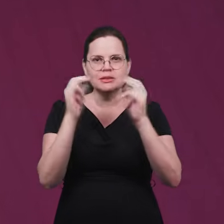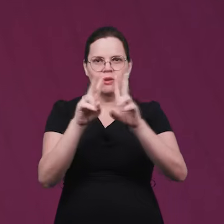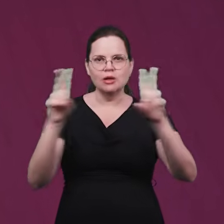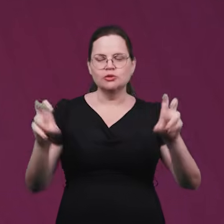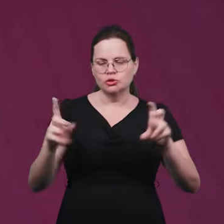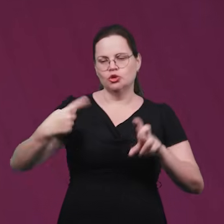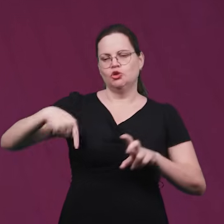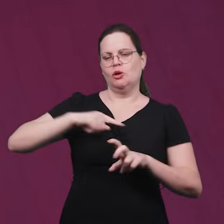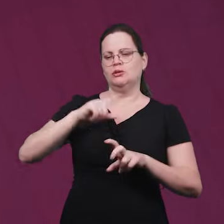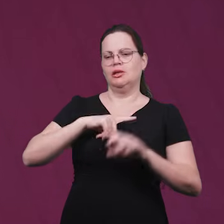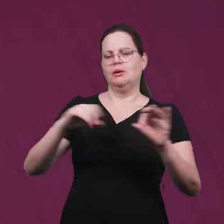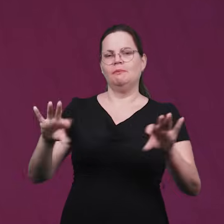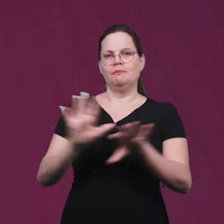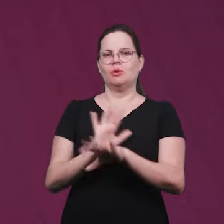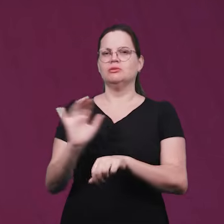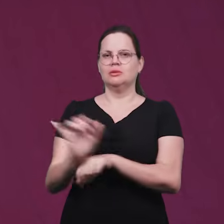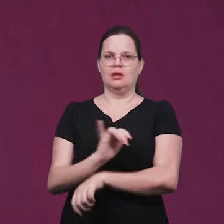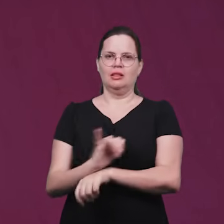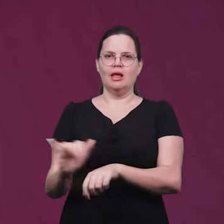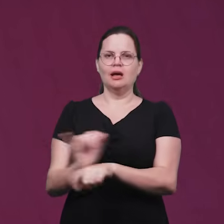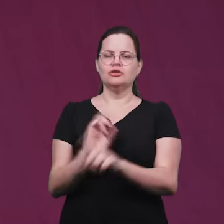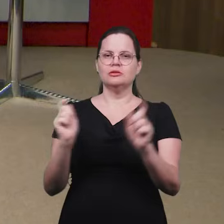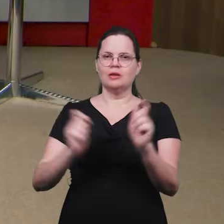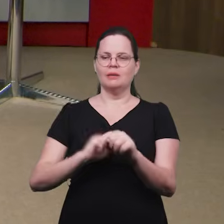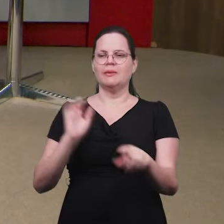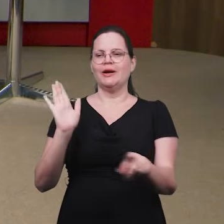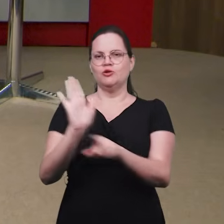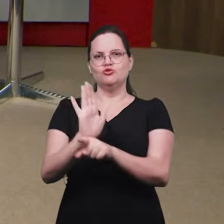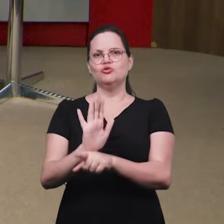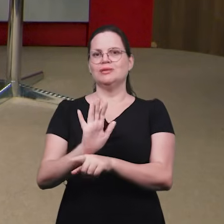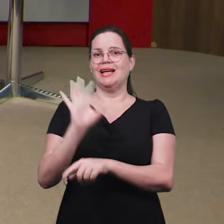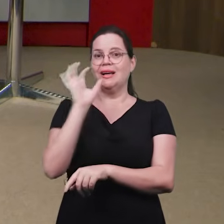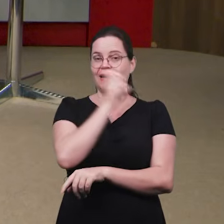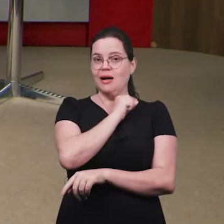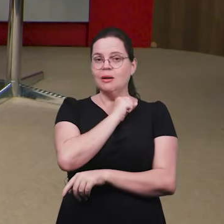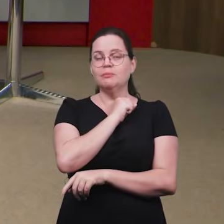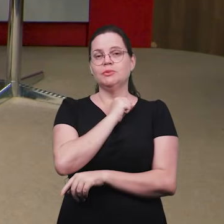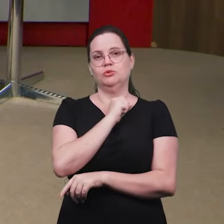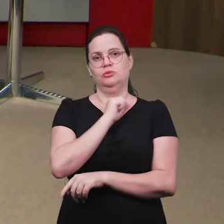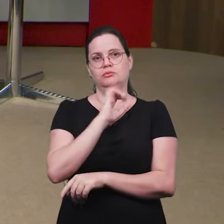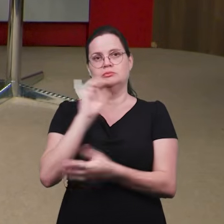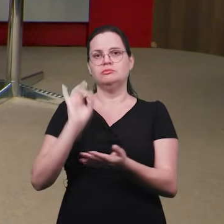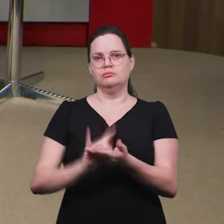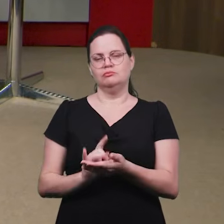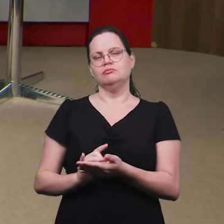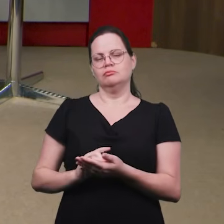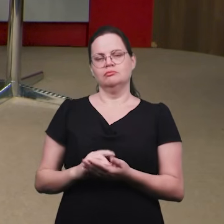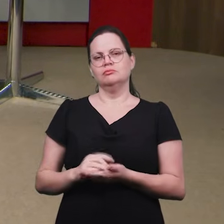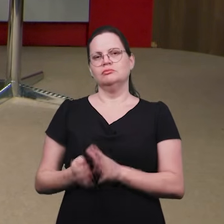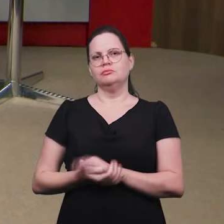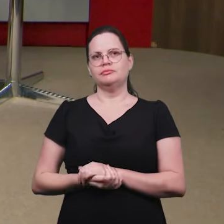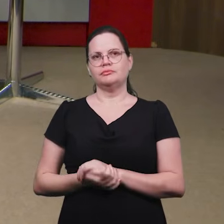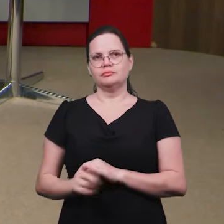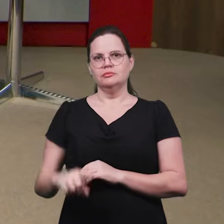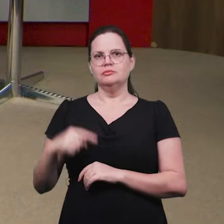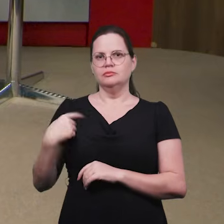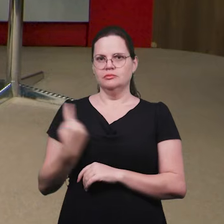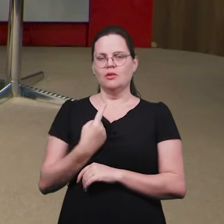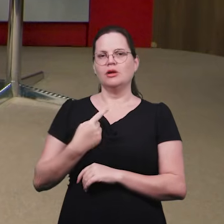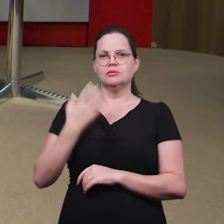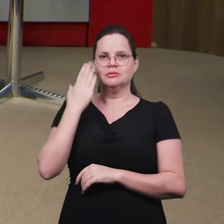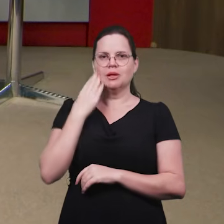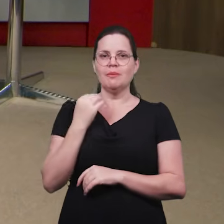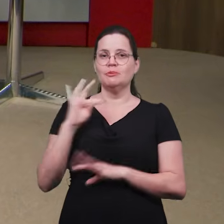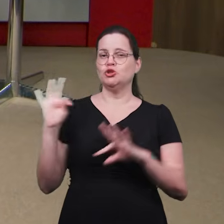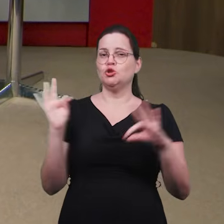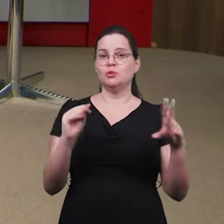igreja possa auxiliar de forma mais efetiva, o Conselho da Igreja imediatamente